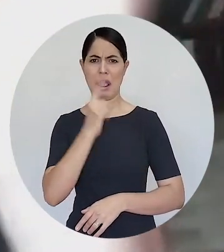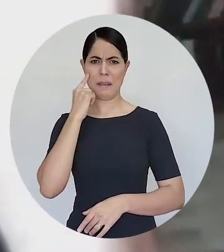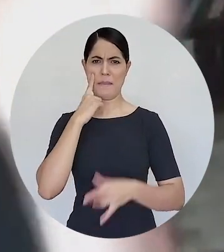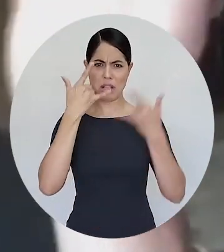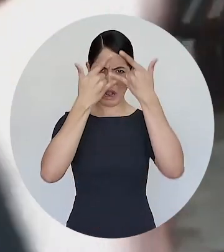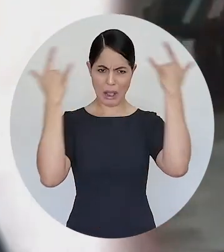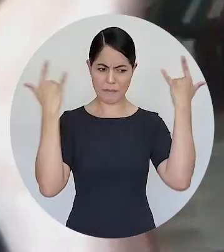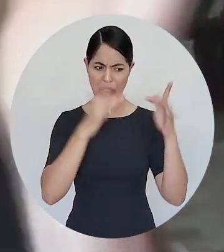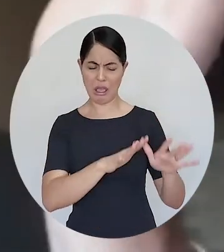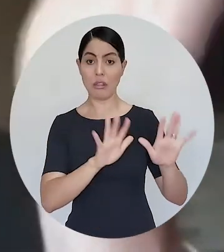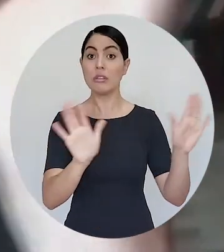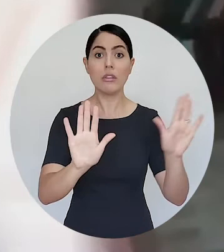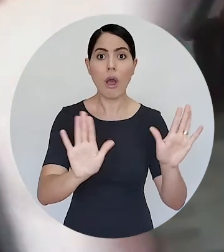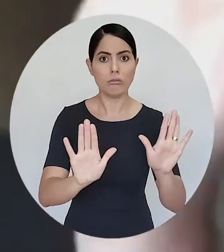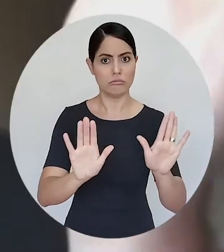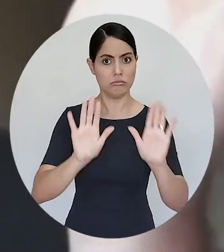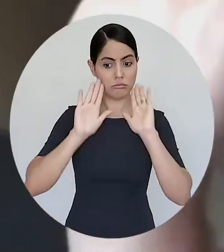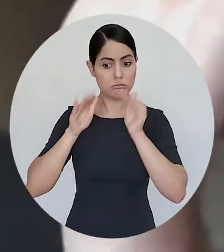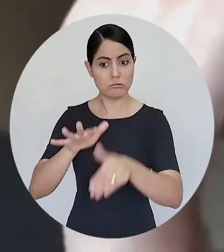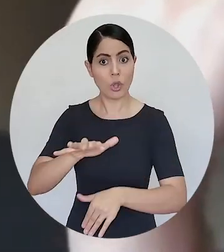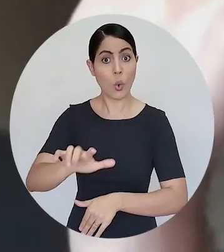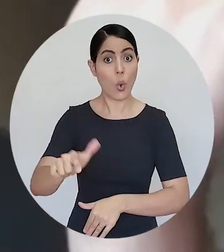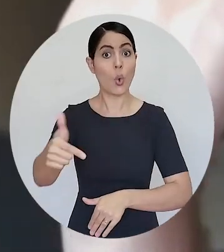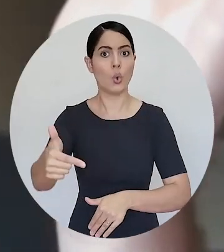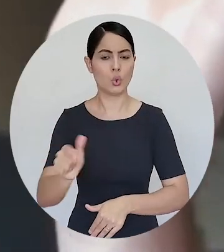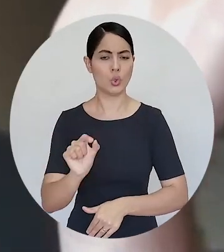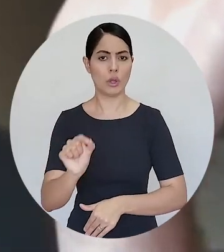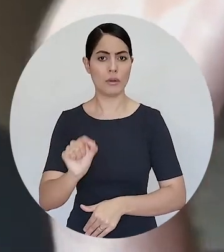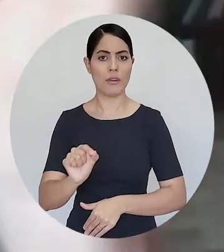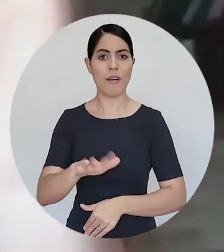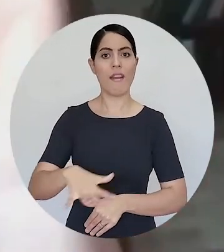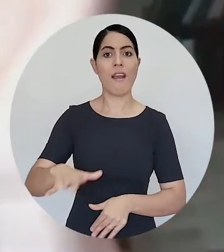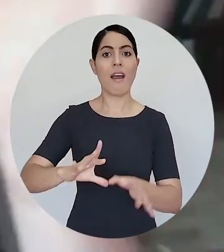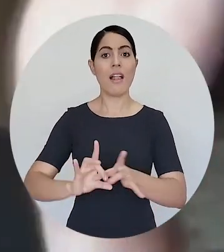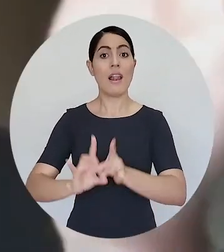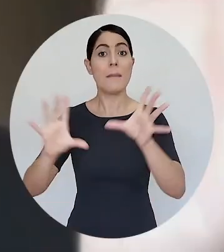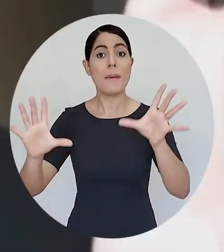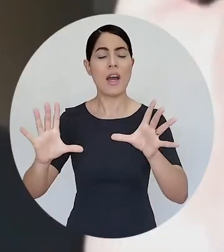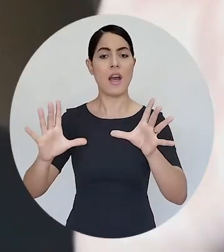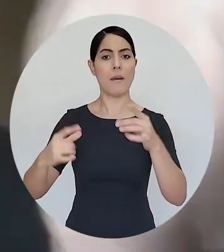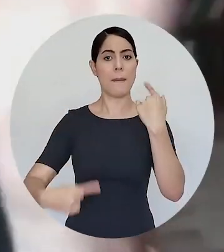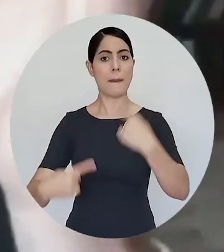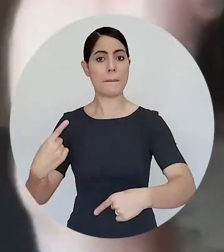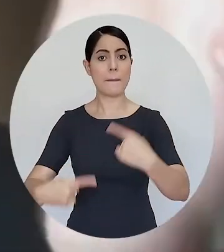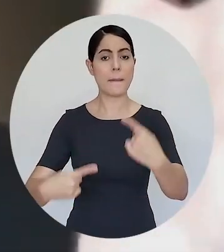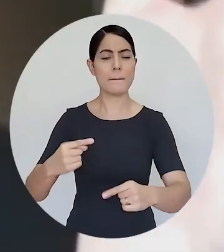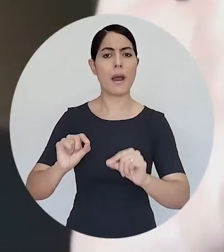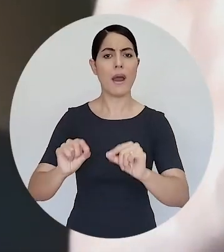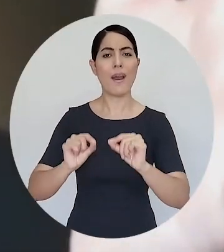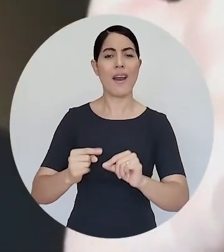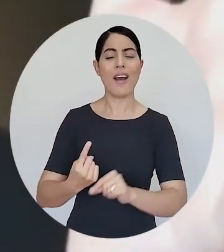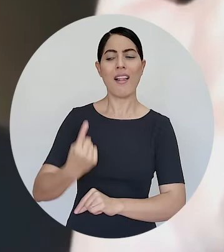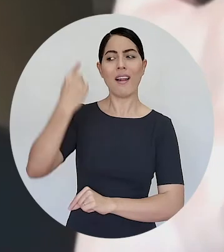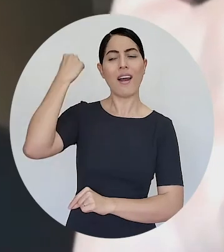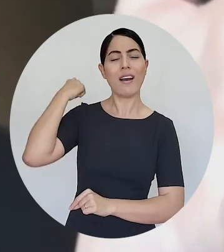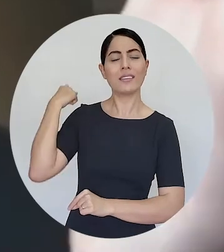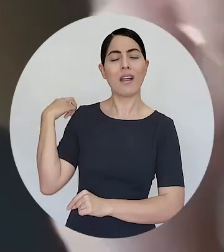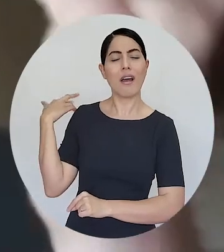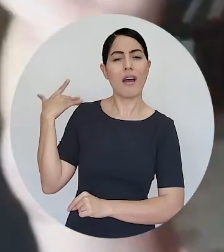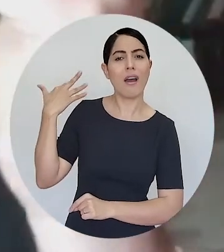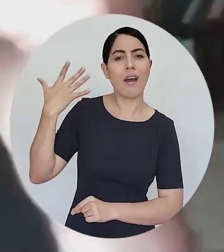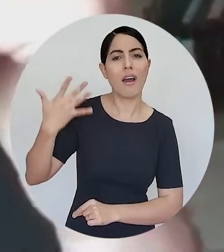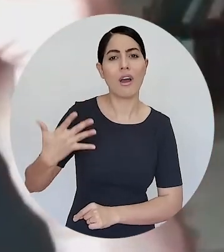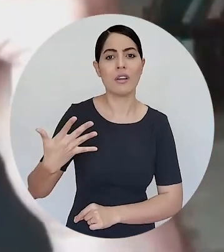em livre mercado, em capitalismo, etc. Não é a isso que eu me refiro. O liberalismo político clássico,